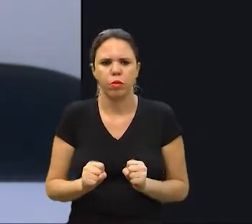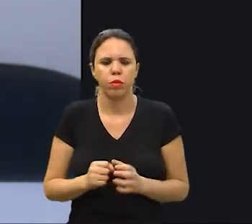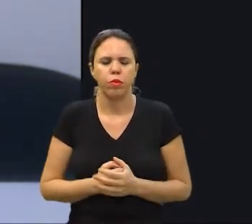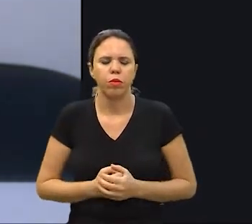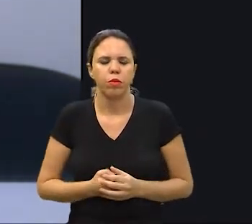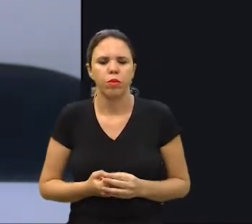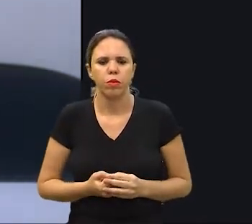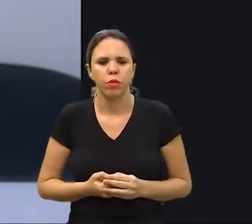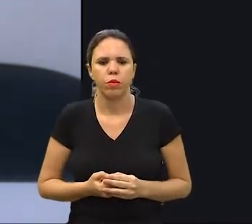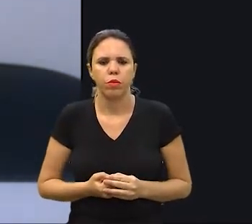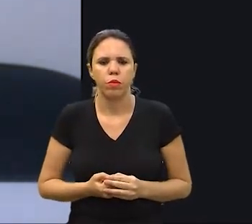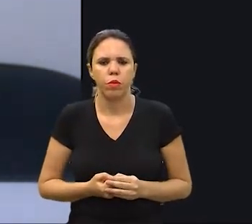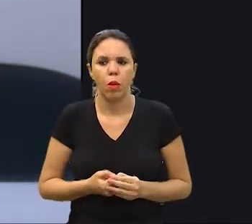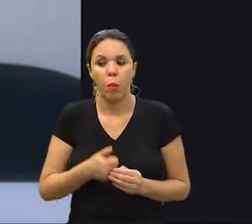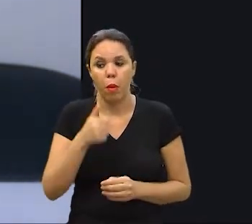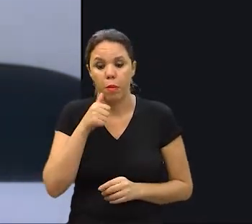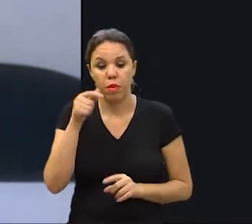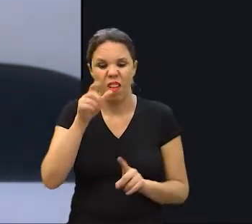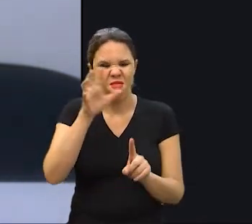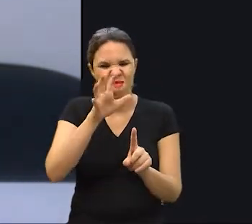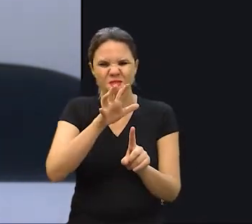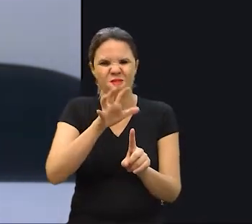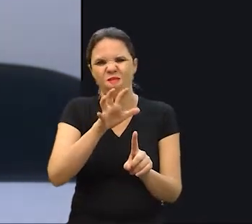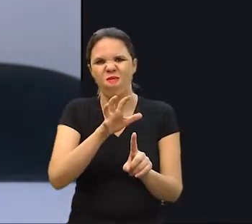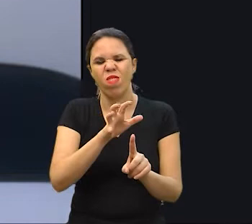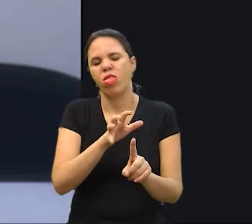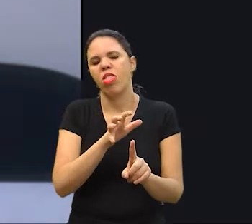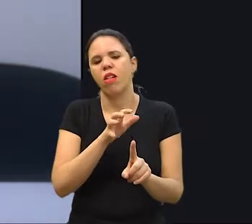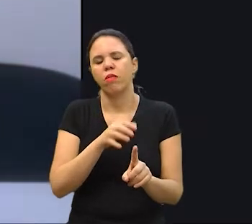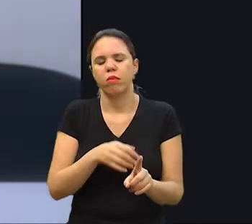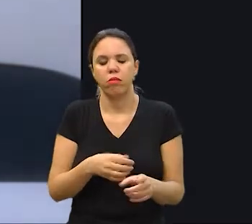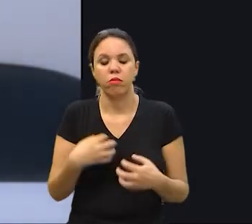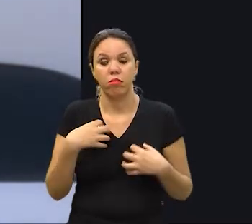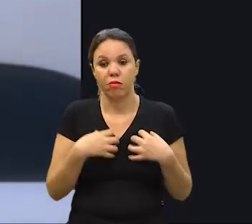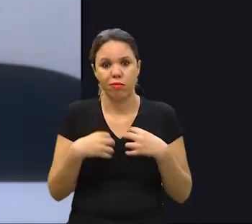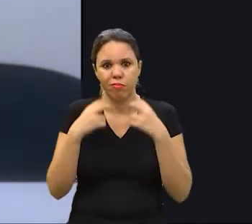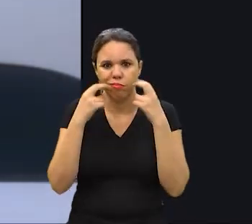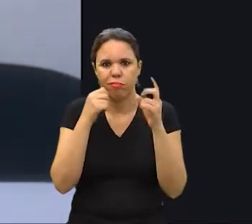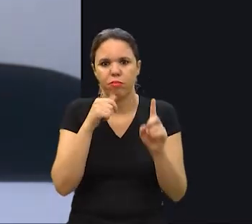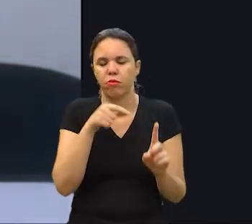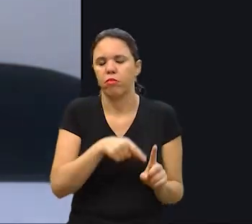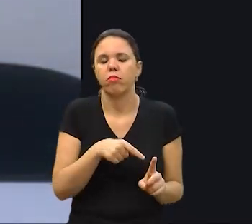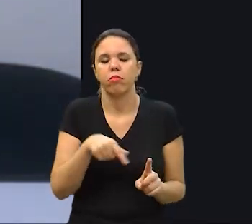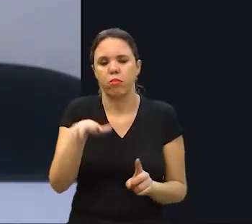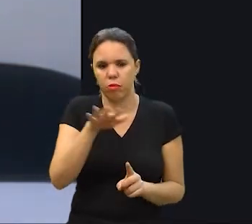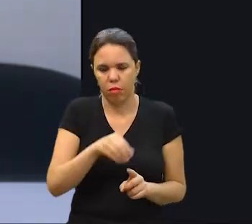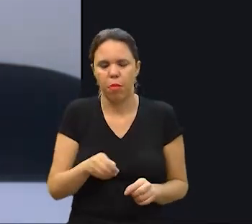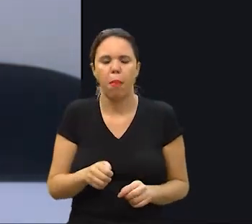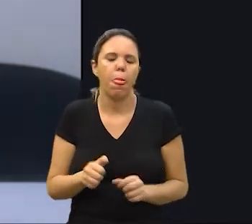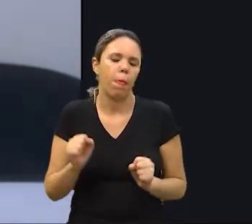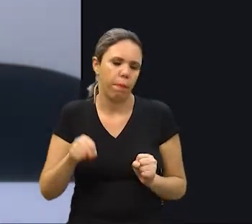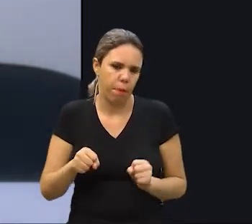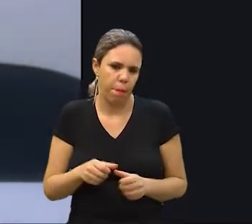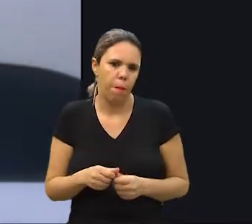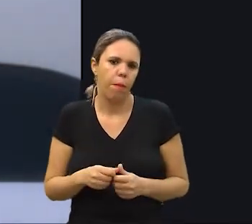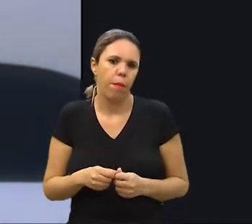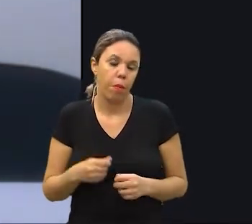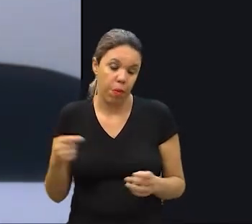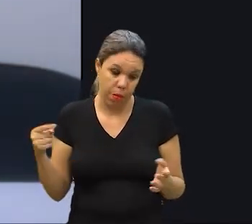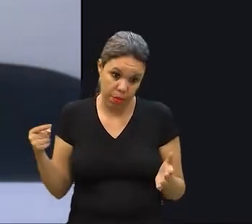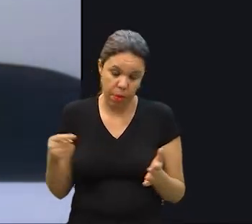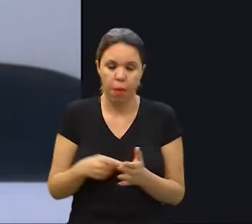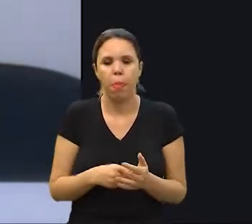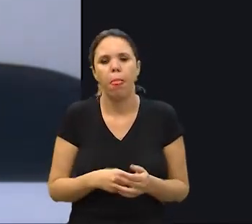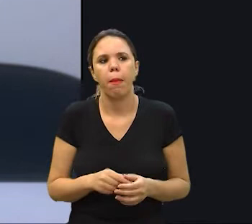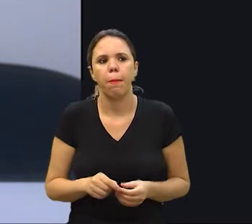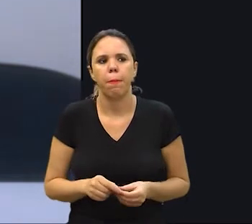possa submeter a uma mulher a uma situação de constrangimento. Então, as mulheres podem, sim,